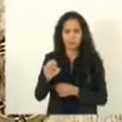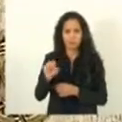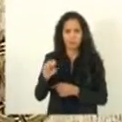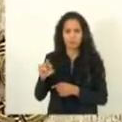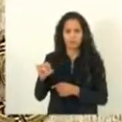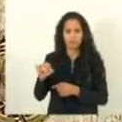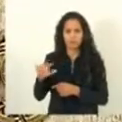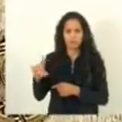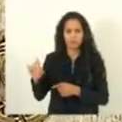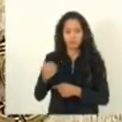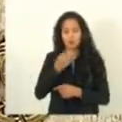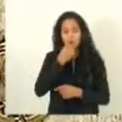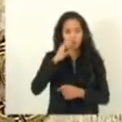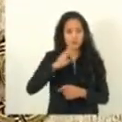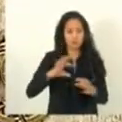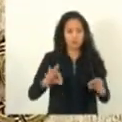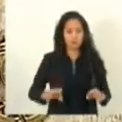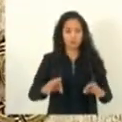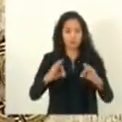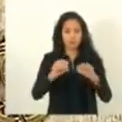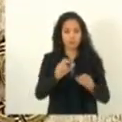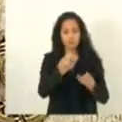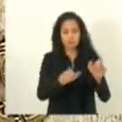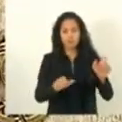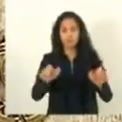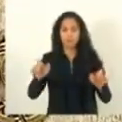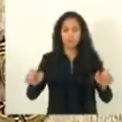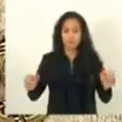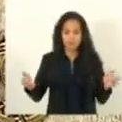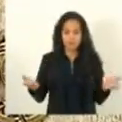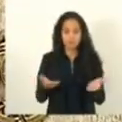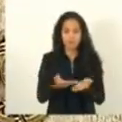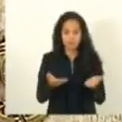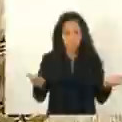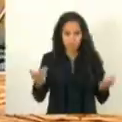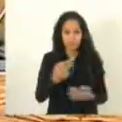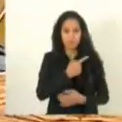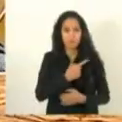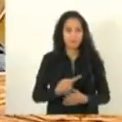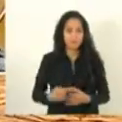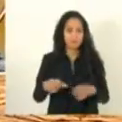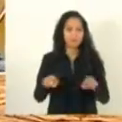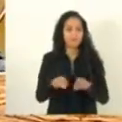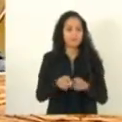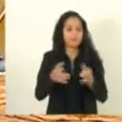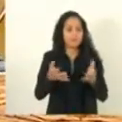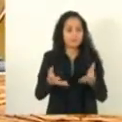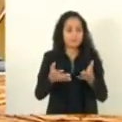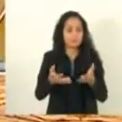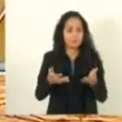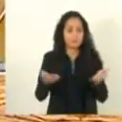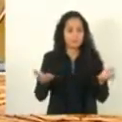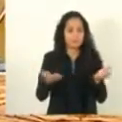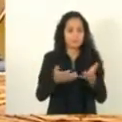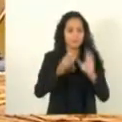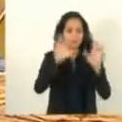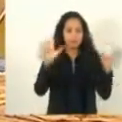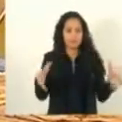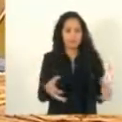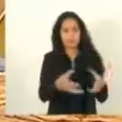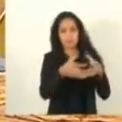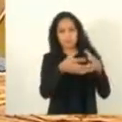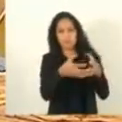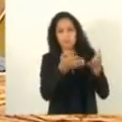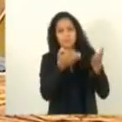Boa tarde a todas, todos e todes. Presidente, eu quero me dirigir à categoria